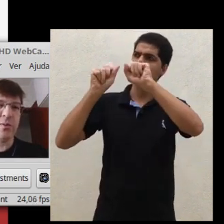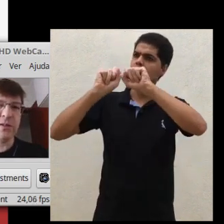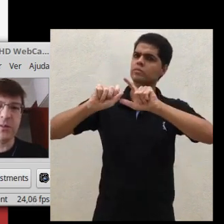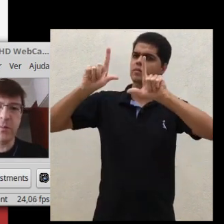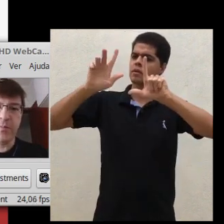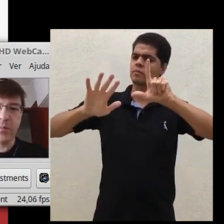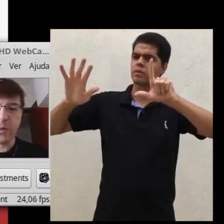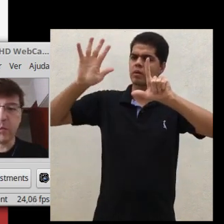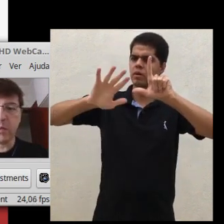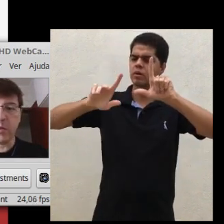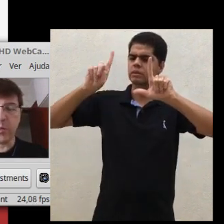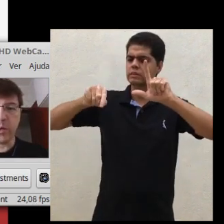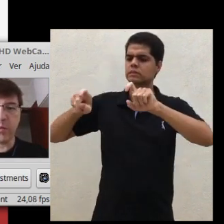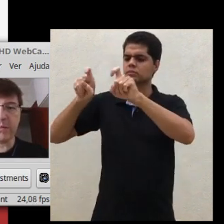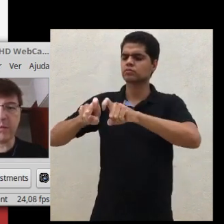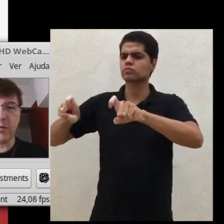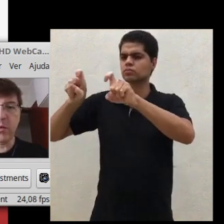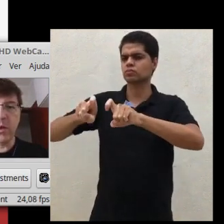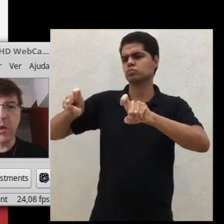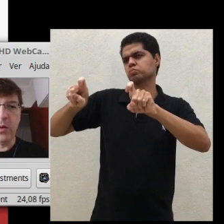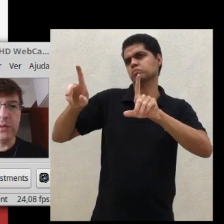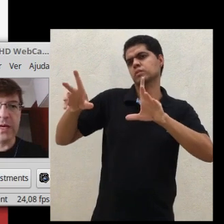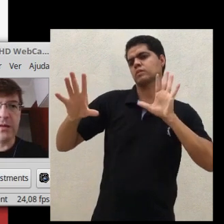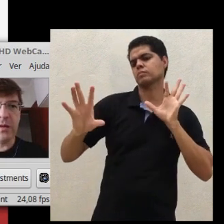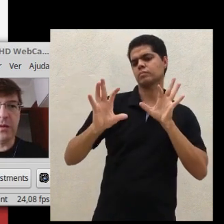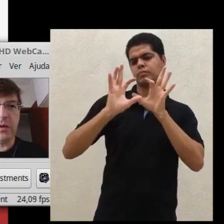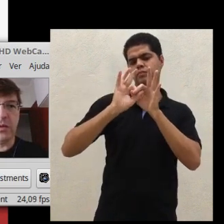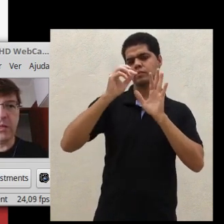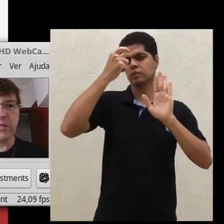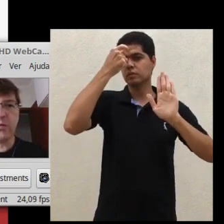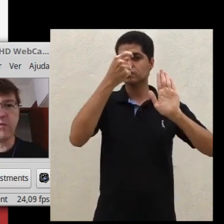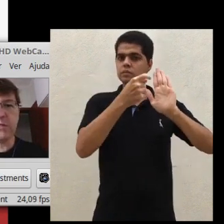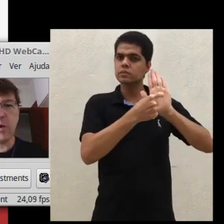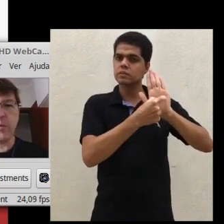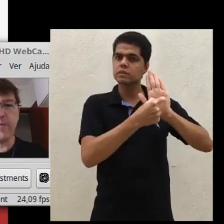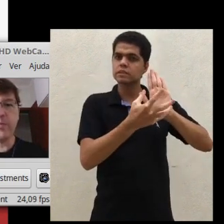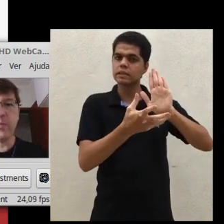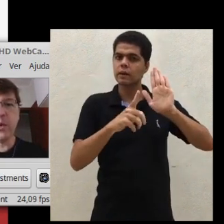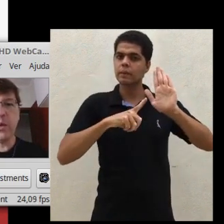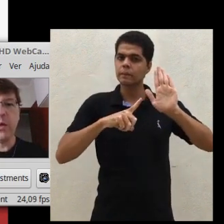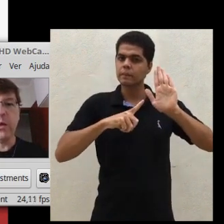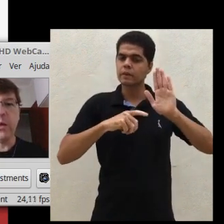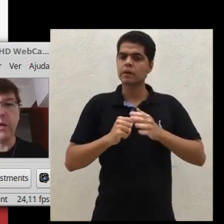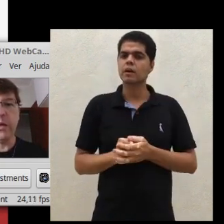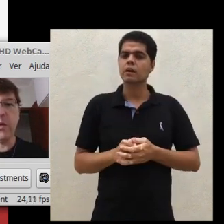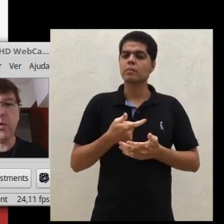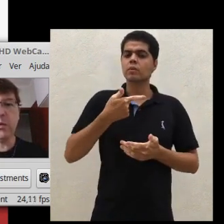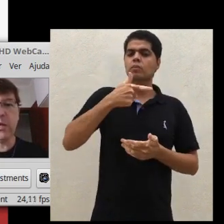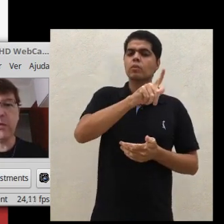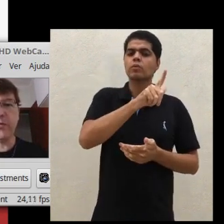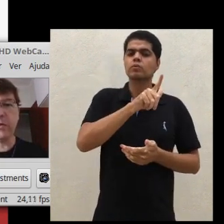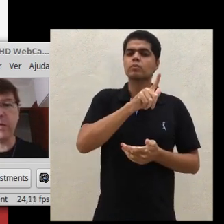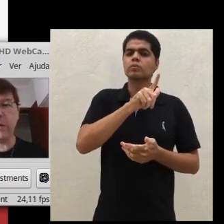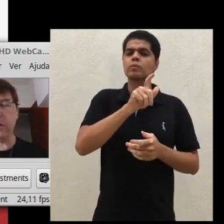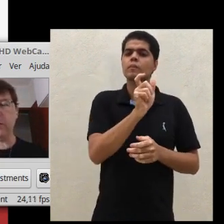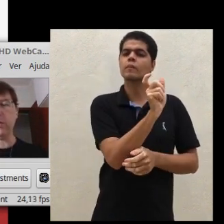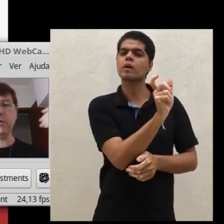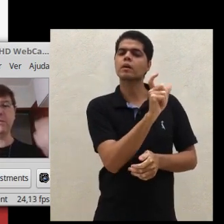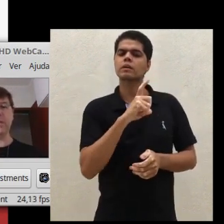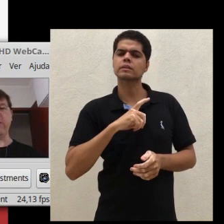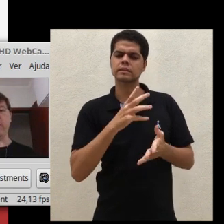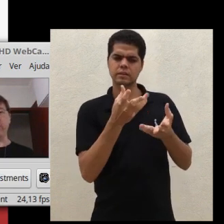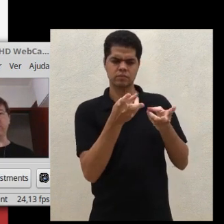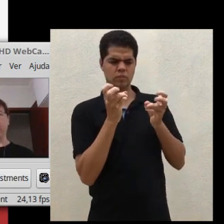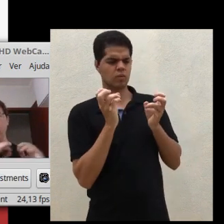de computação, tá? De programação, usada em inteligência artificial, né? Enquanto que lá no Fortran eu